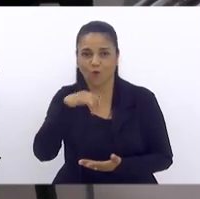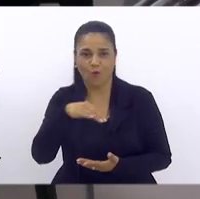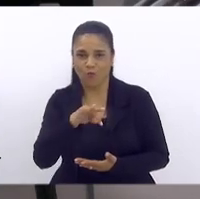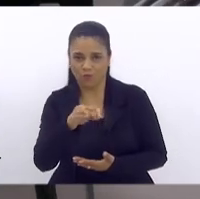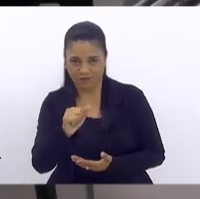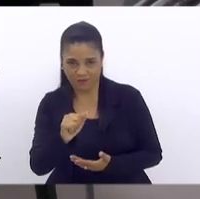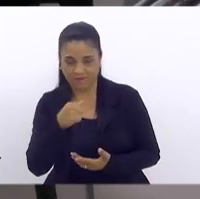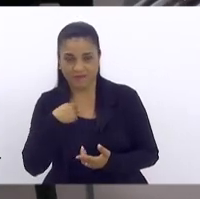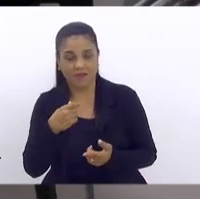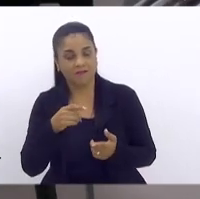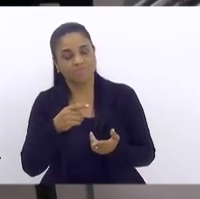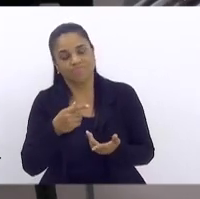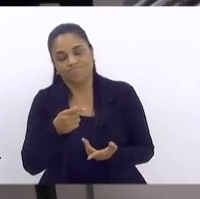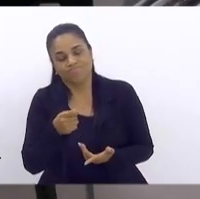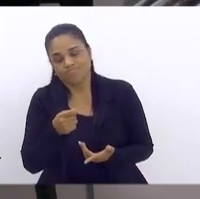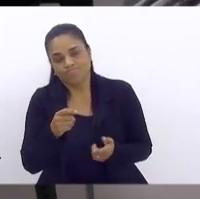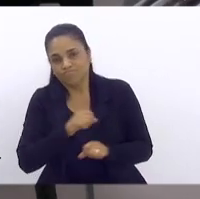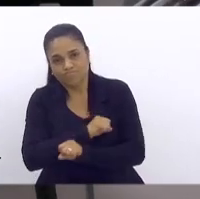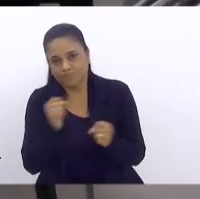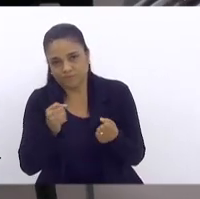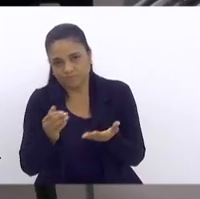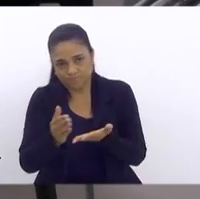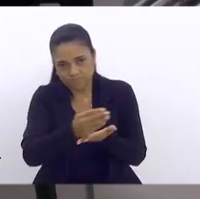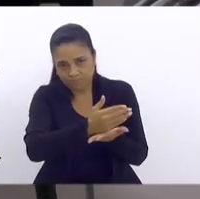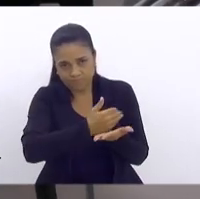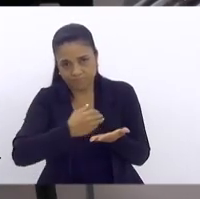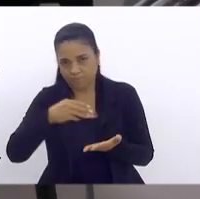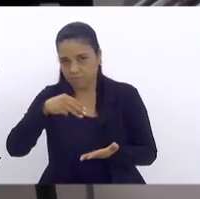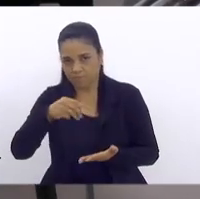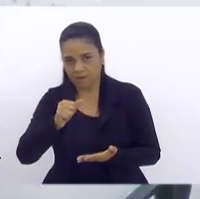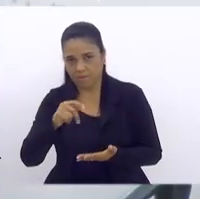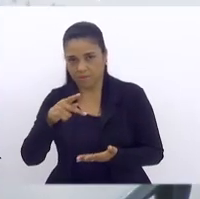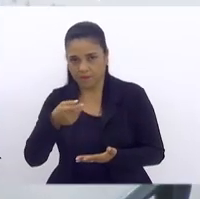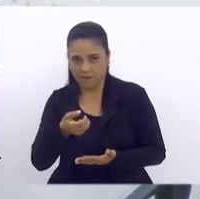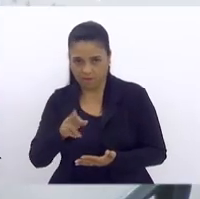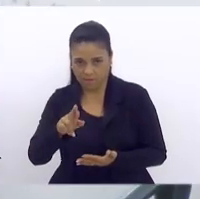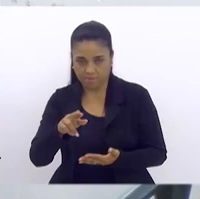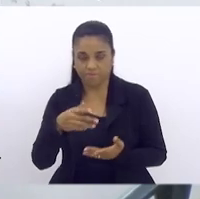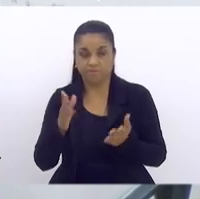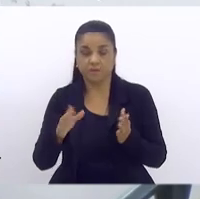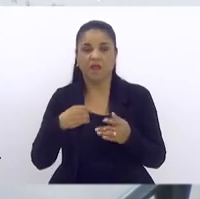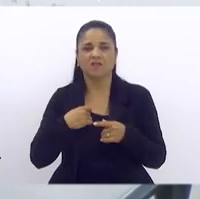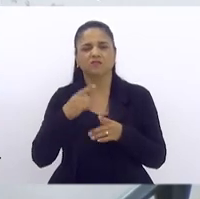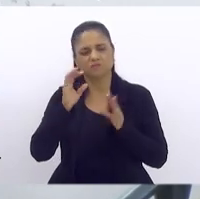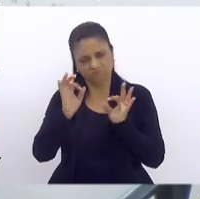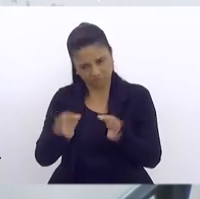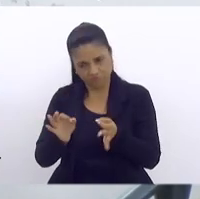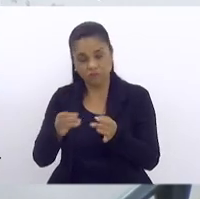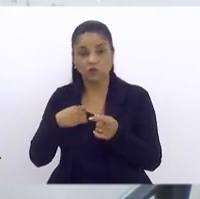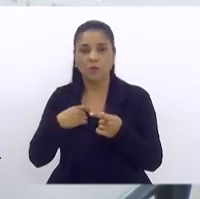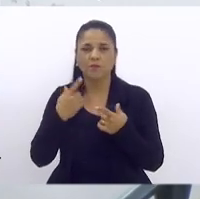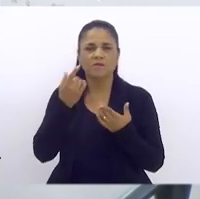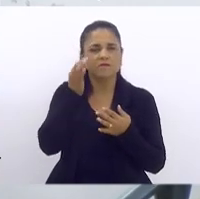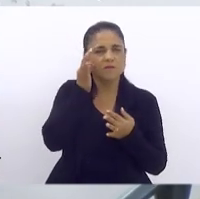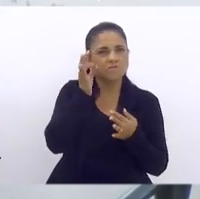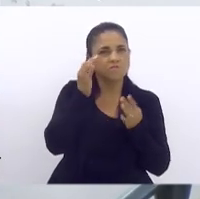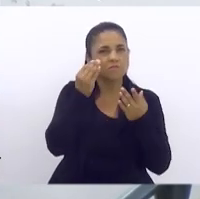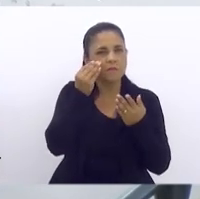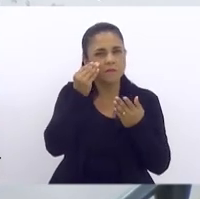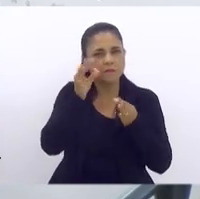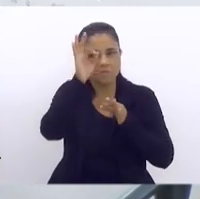aí, por isso, a gente não mapeou. Tá certo. Tá bom. Não, só para eu fazer aqui o juízo de valor da